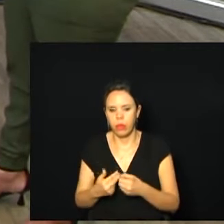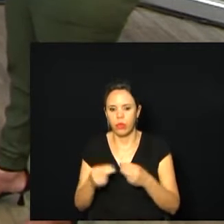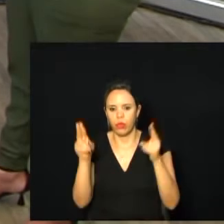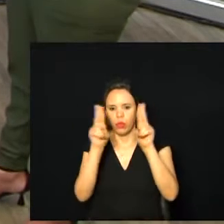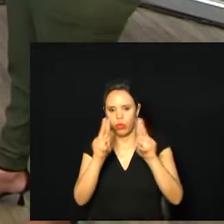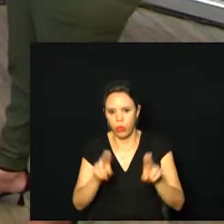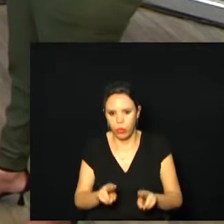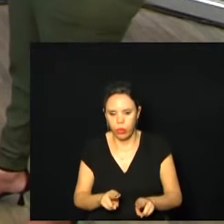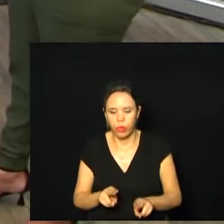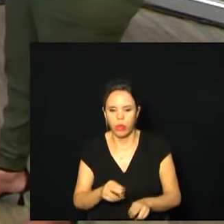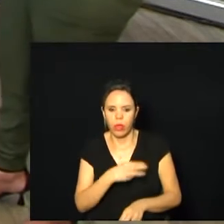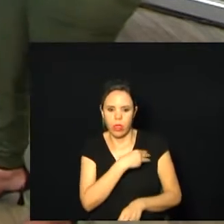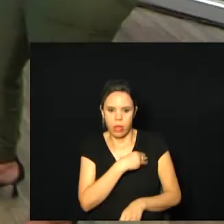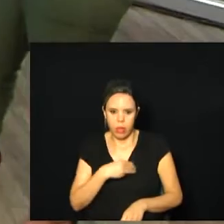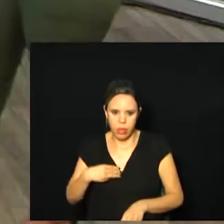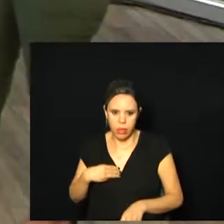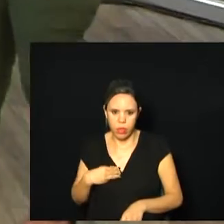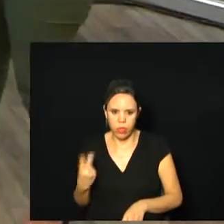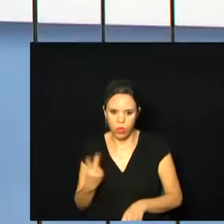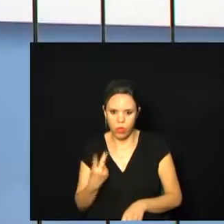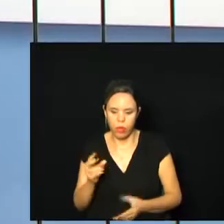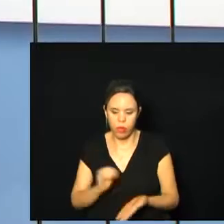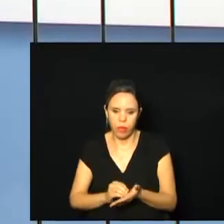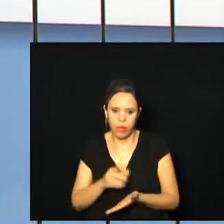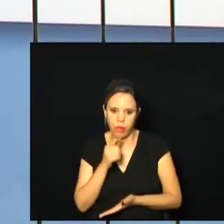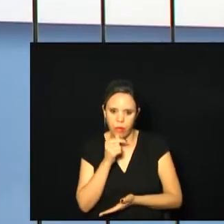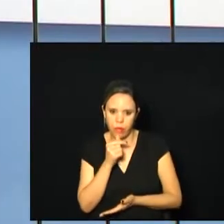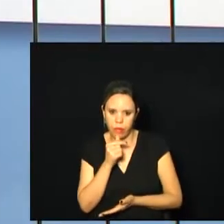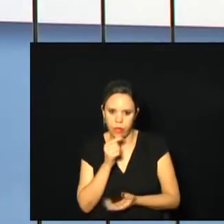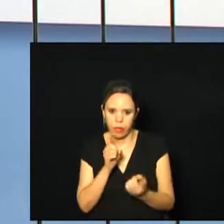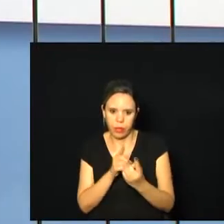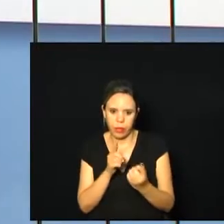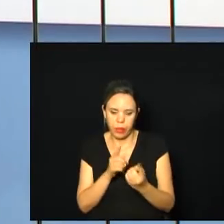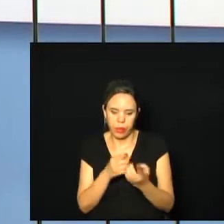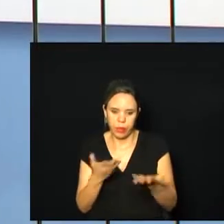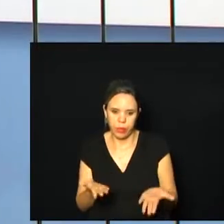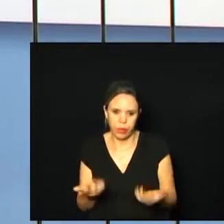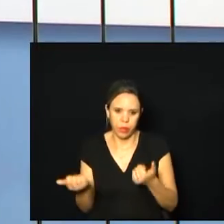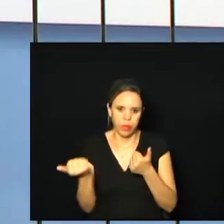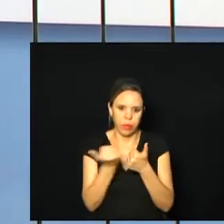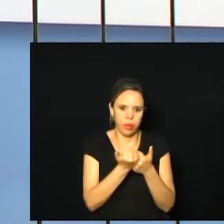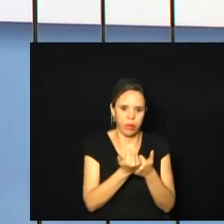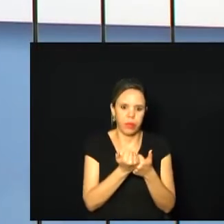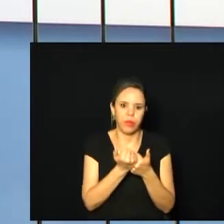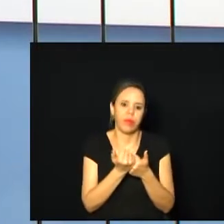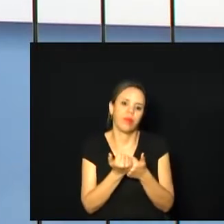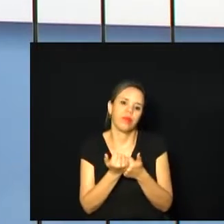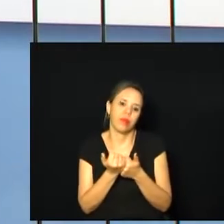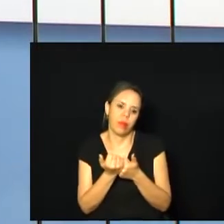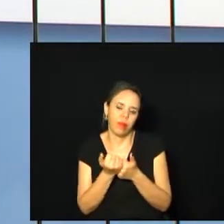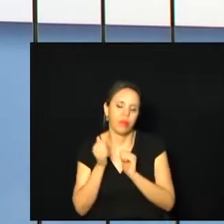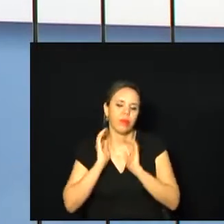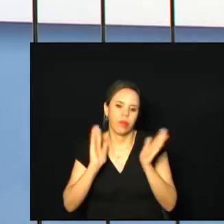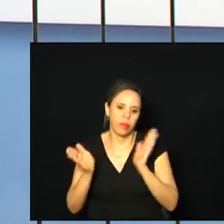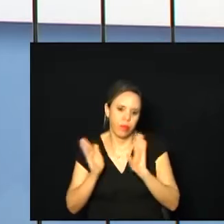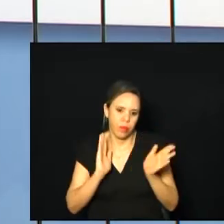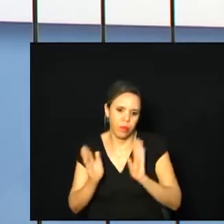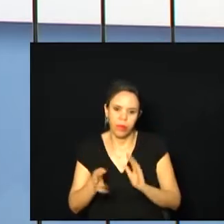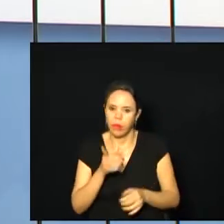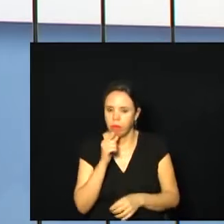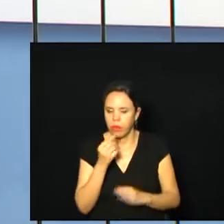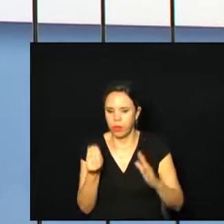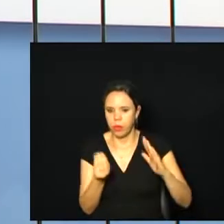do Senai, que também serão afetados. Mas esses serviços serão atendidos pelos caminhões-pipas